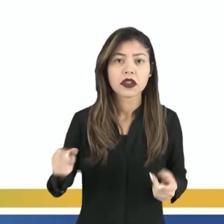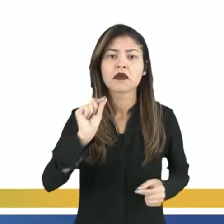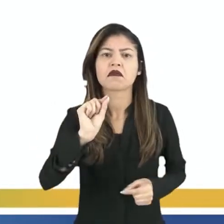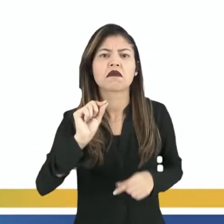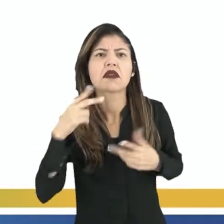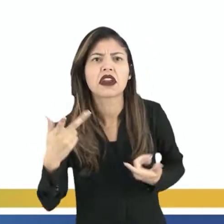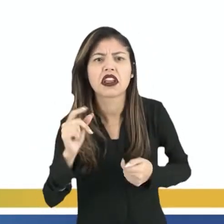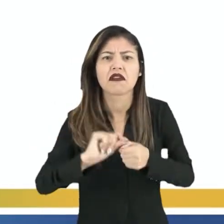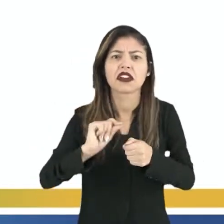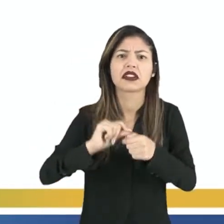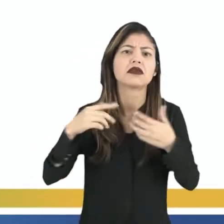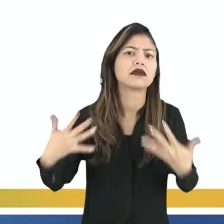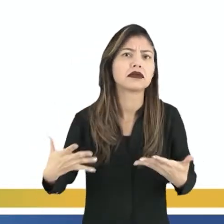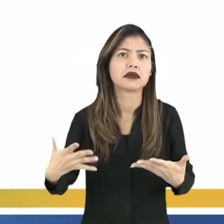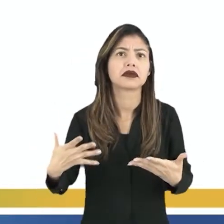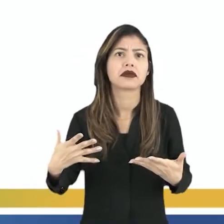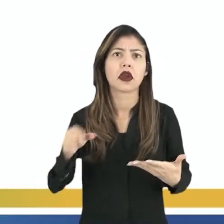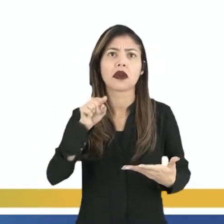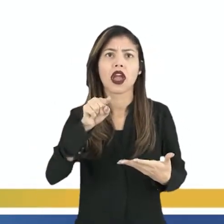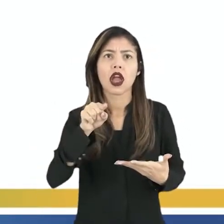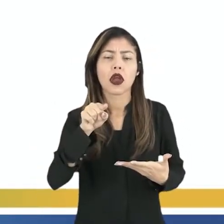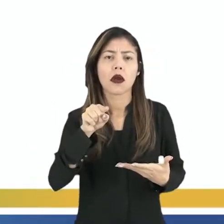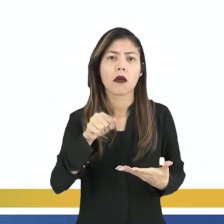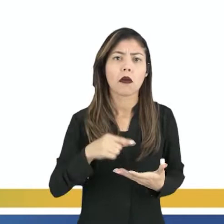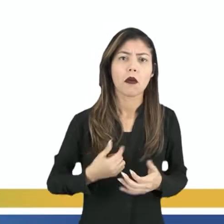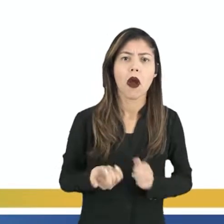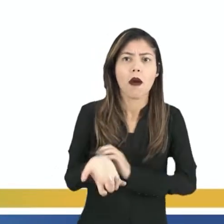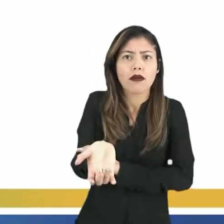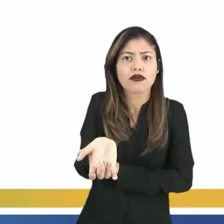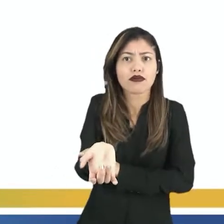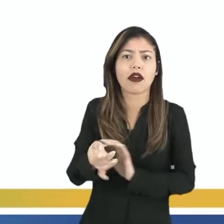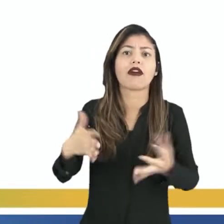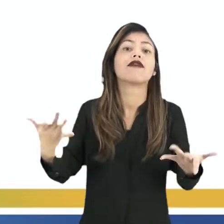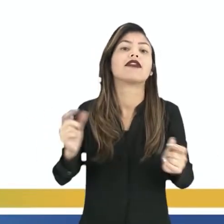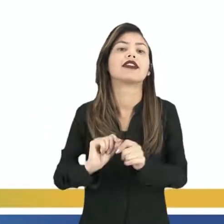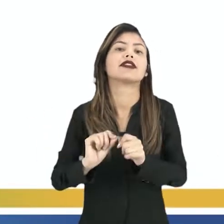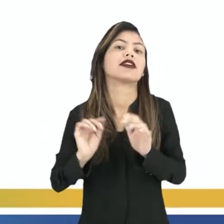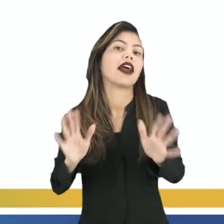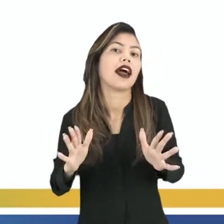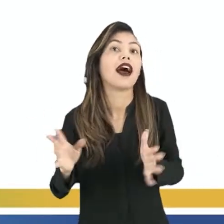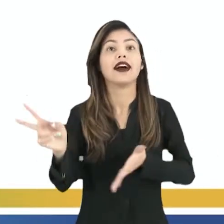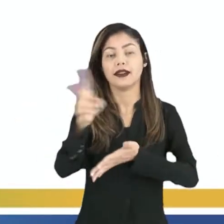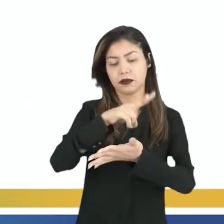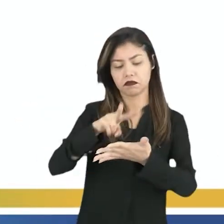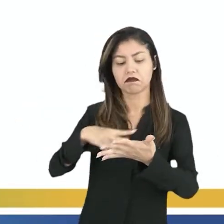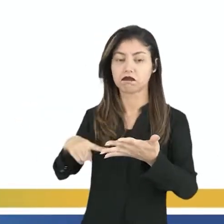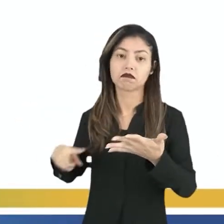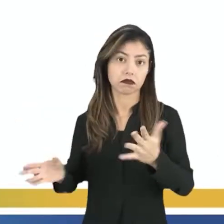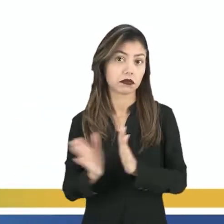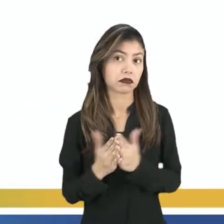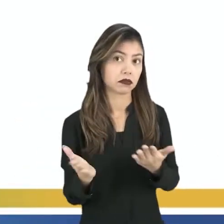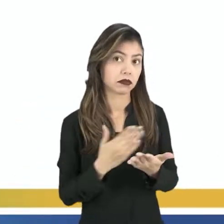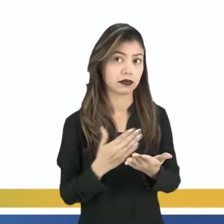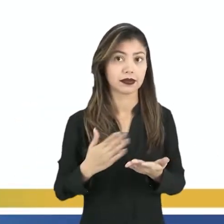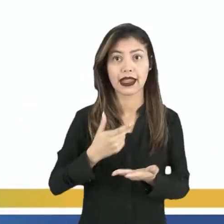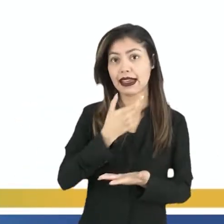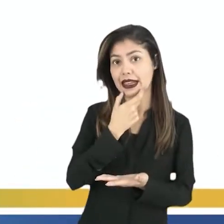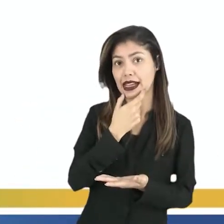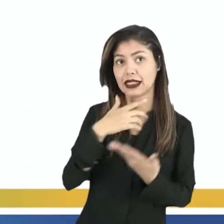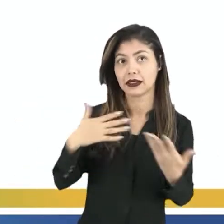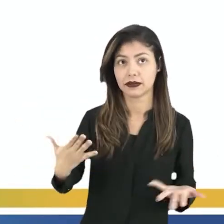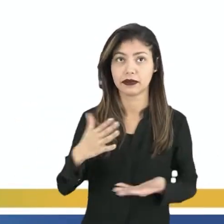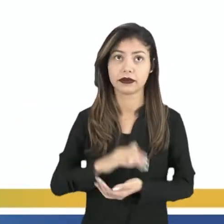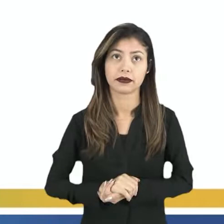O que ele está fazendo? O que o Spider-Man está fazendo? Bom, então ele está lendo um livro, que em inglês nós